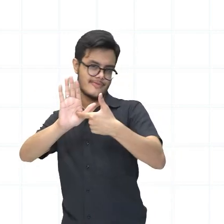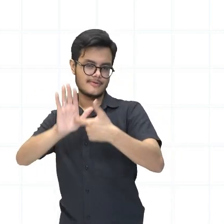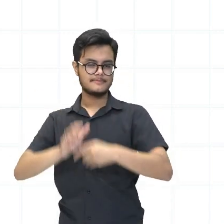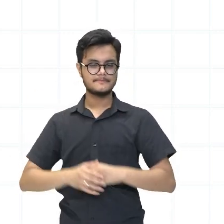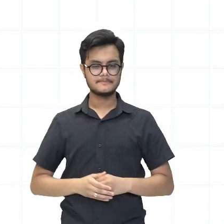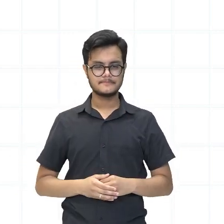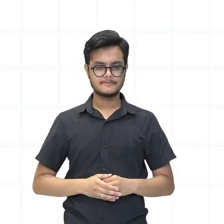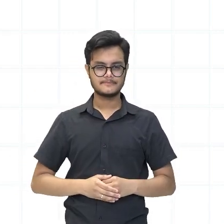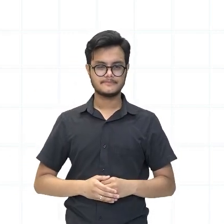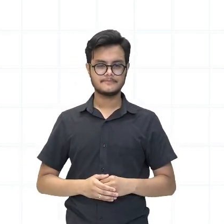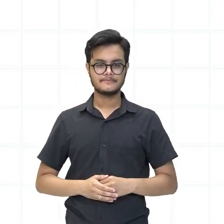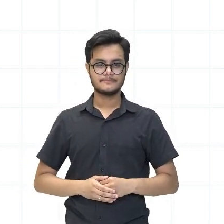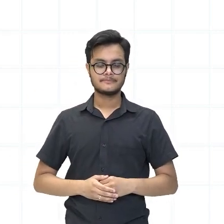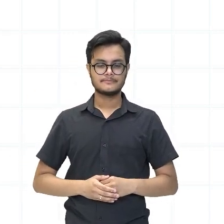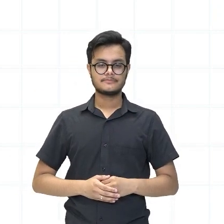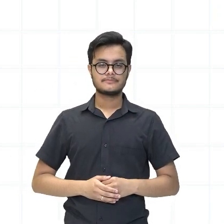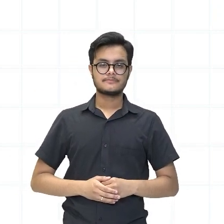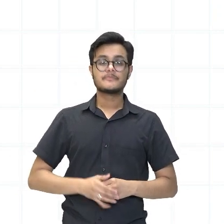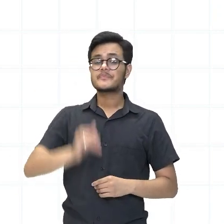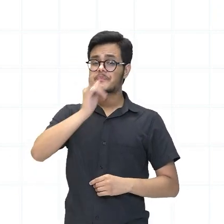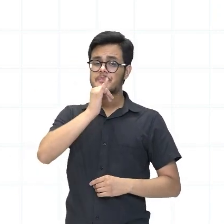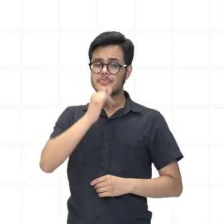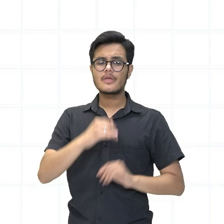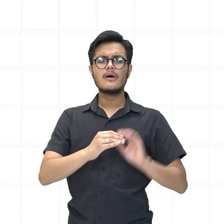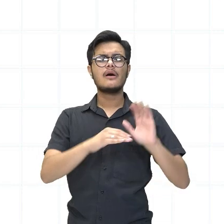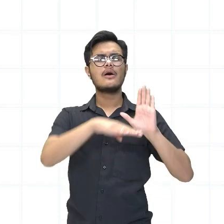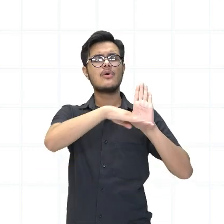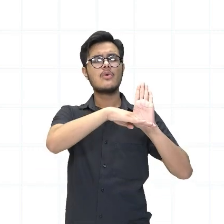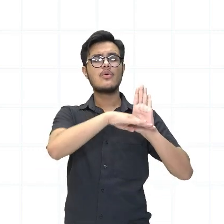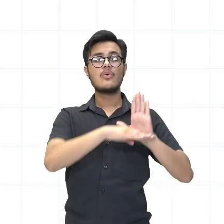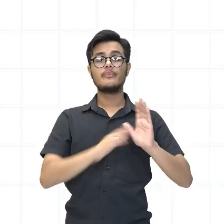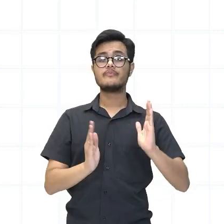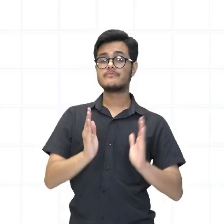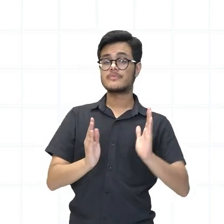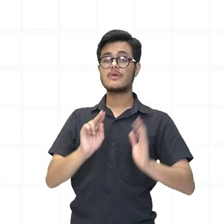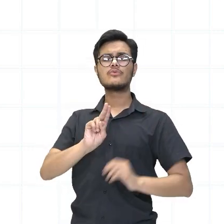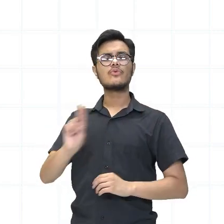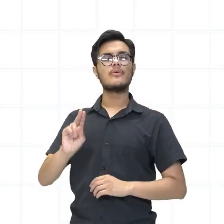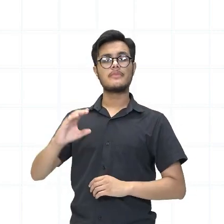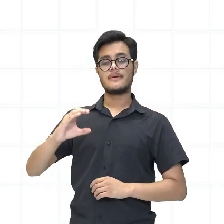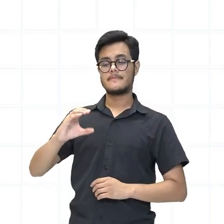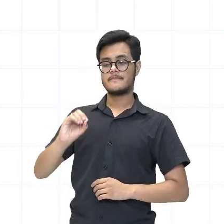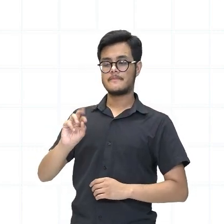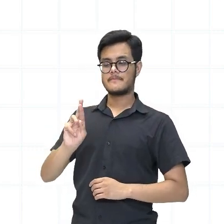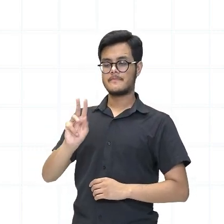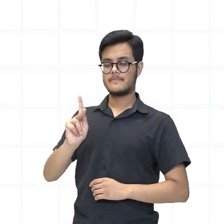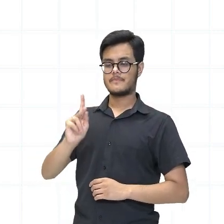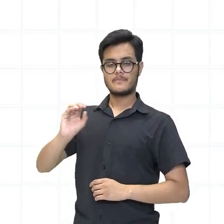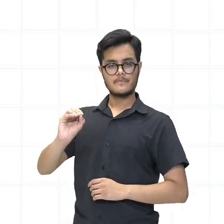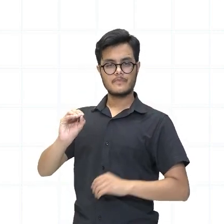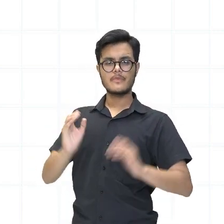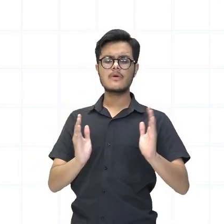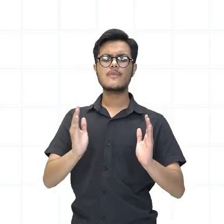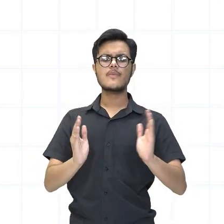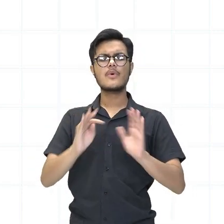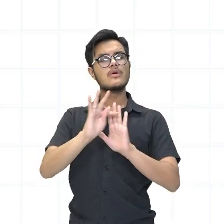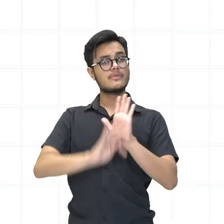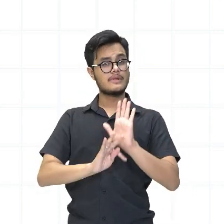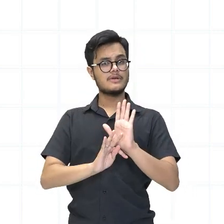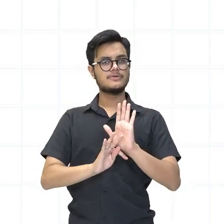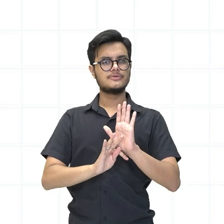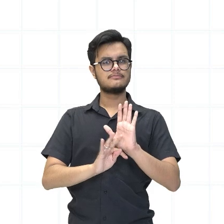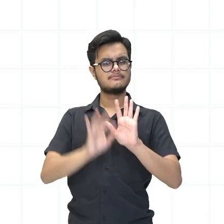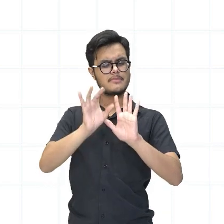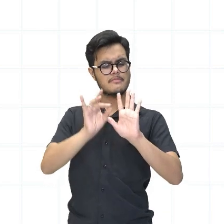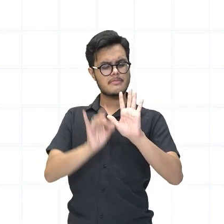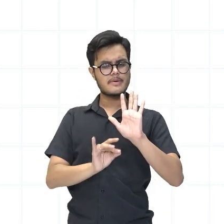podemos observar o corpo do texto. E esse corpo do texto inclui também as imagens. Logo após o título, você tem o corpo do